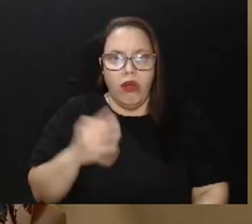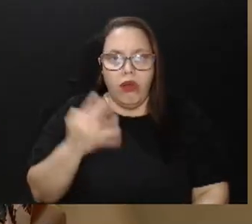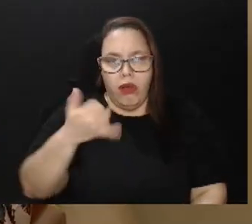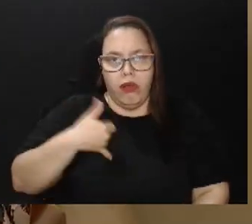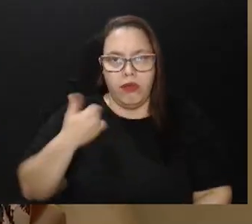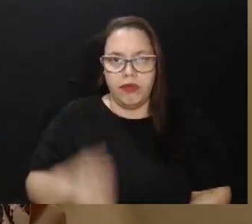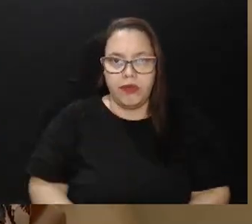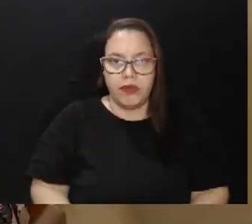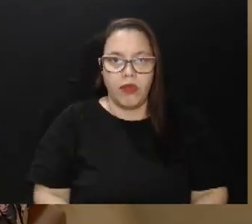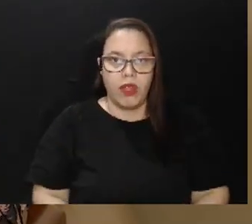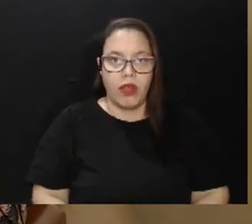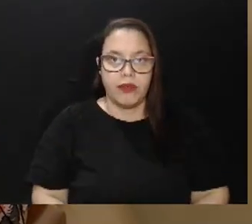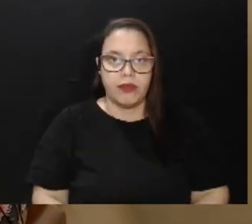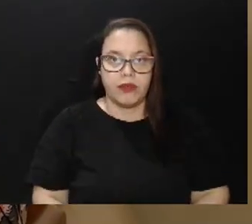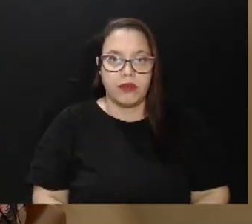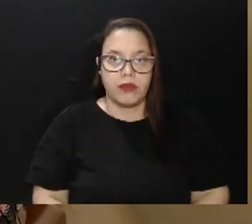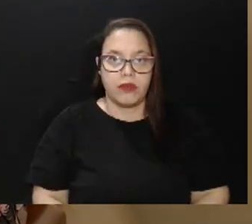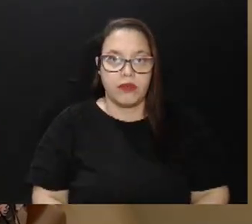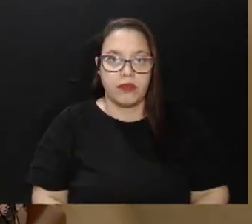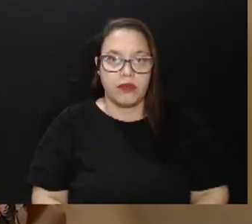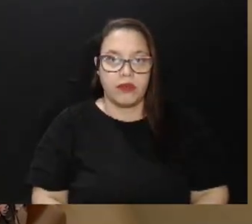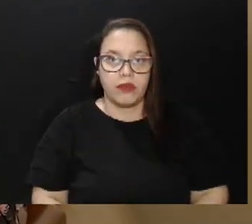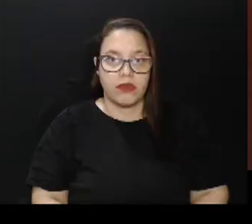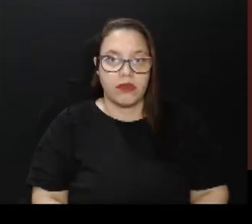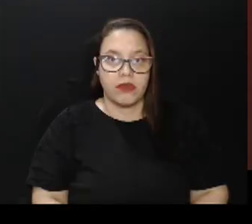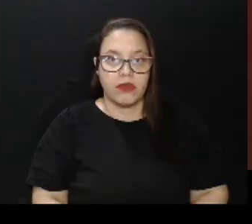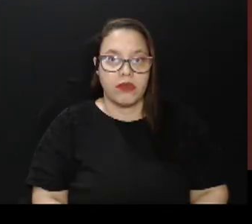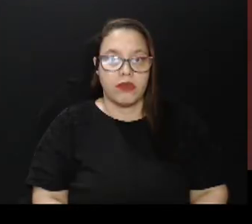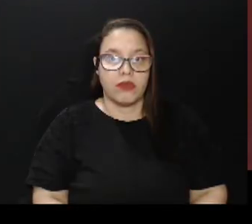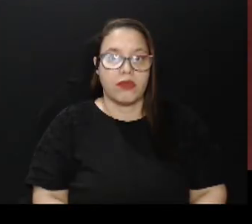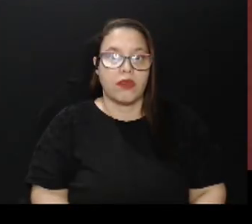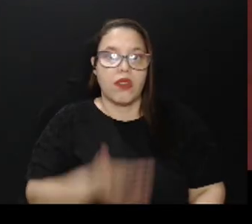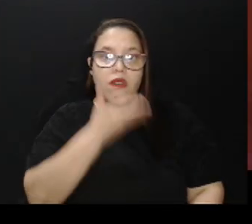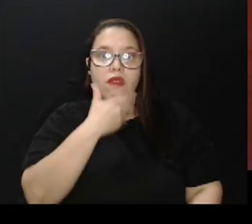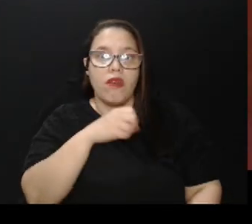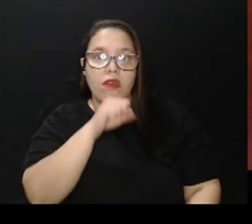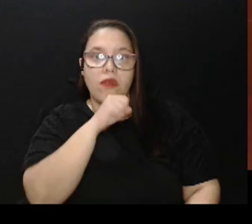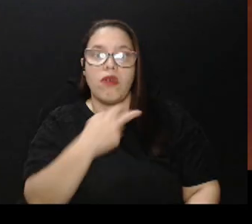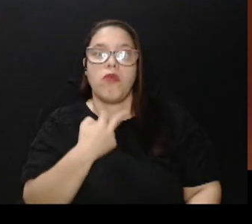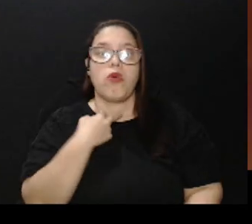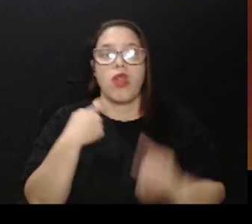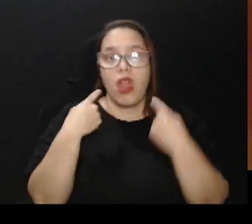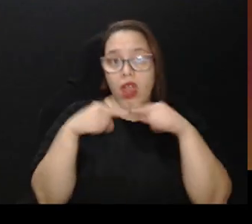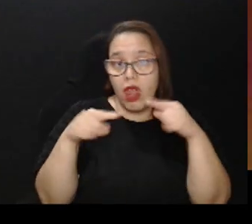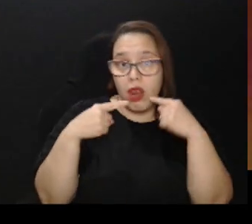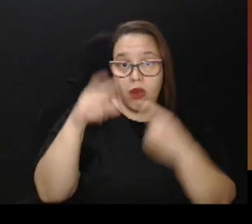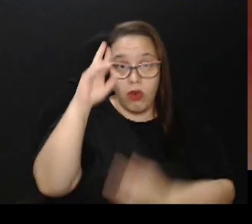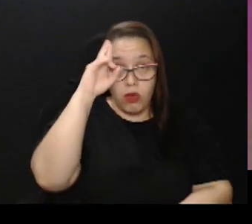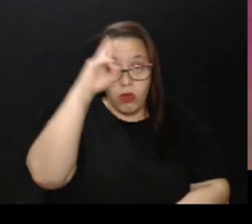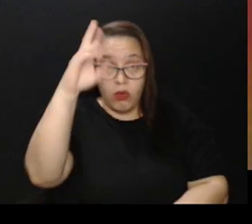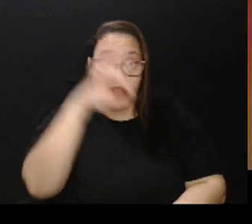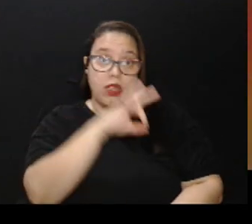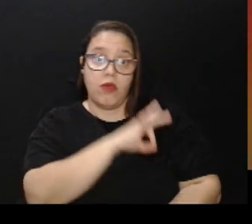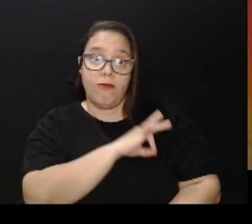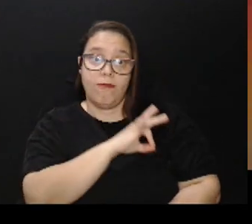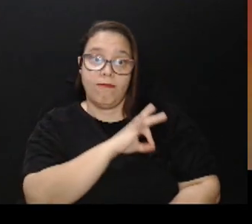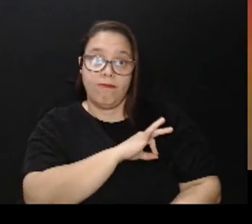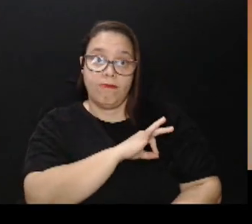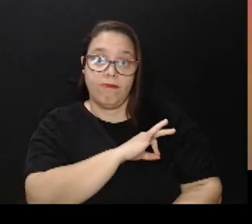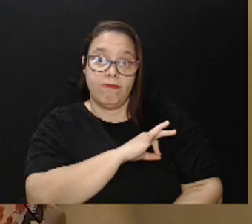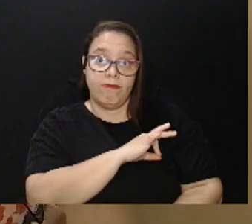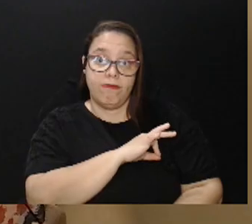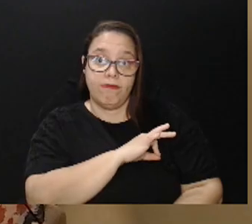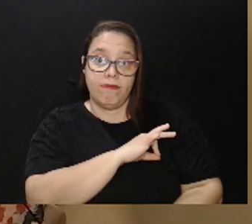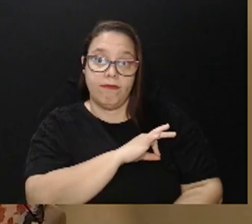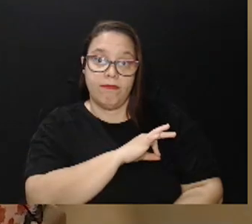pegou essa criança, saiu, mas ele não podia reclamar para o chefe da polícia, porque o chefe da polícia era amigo do